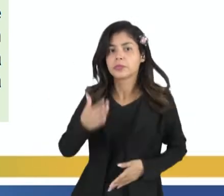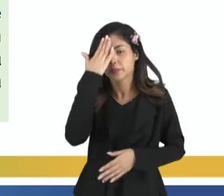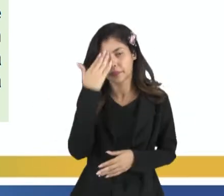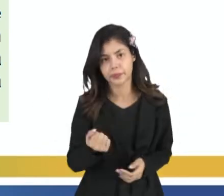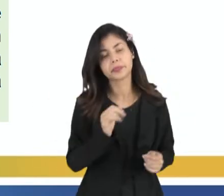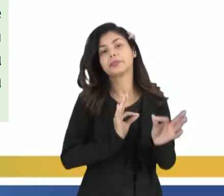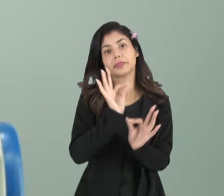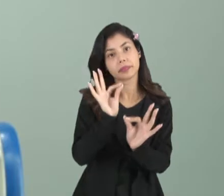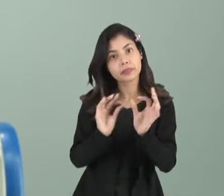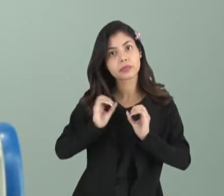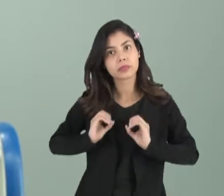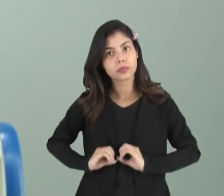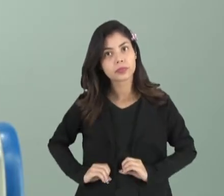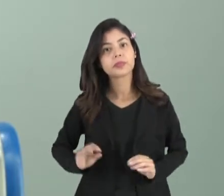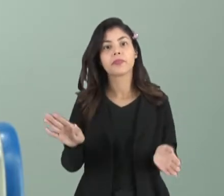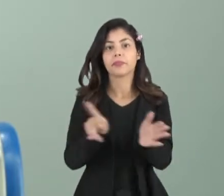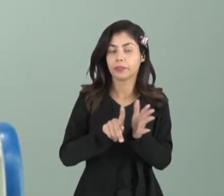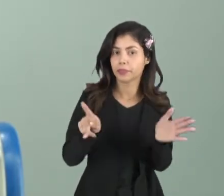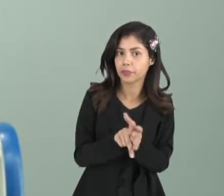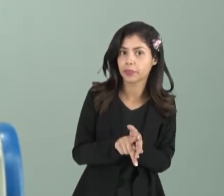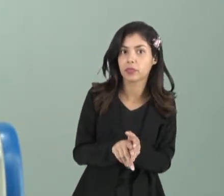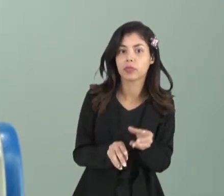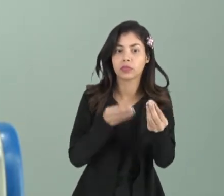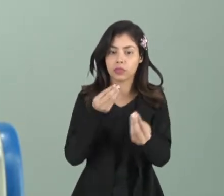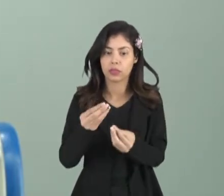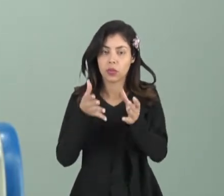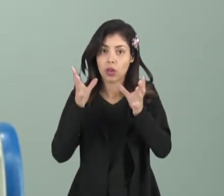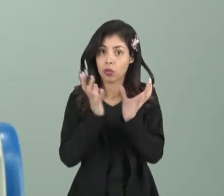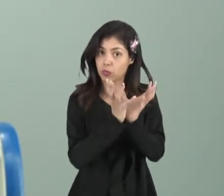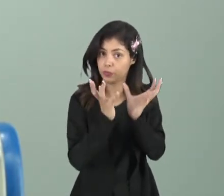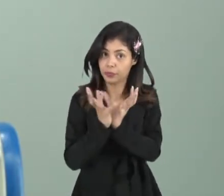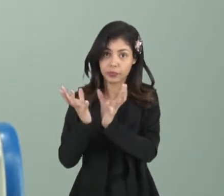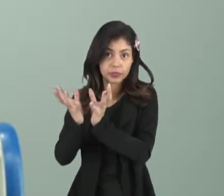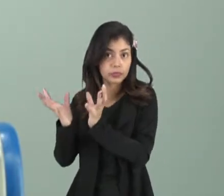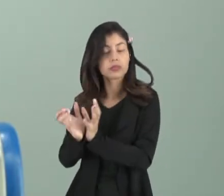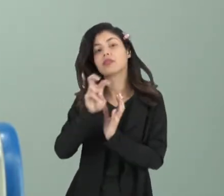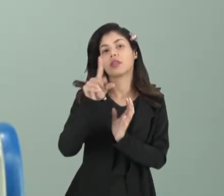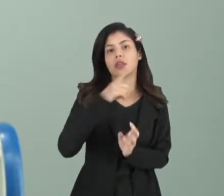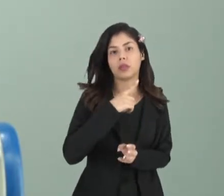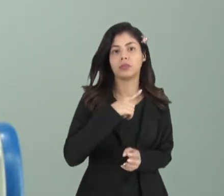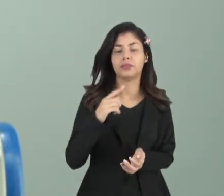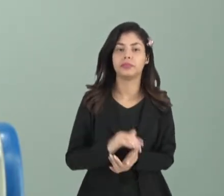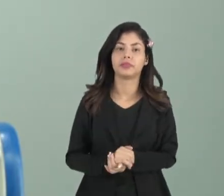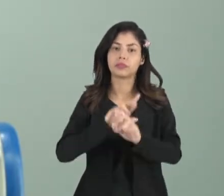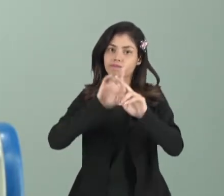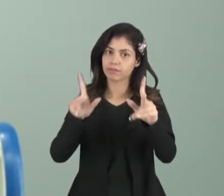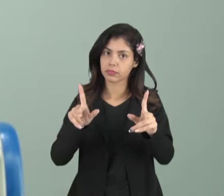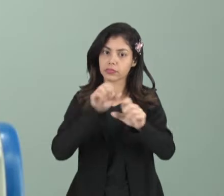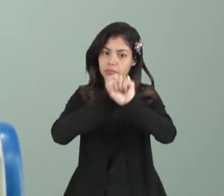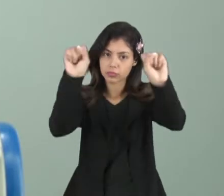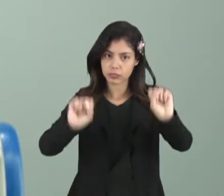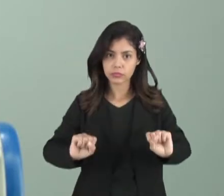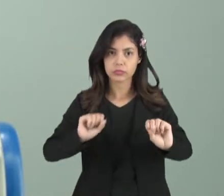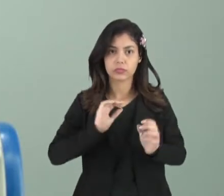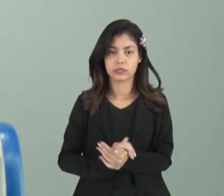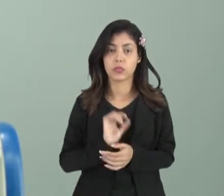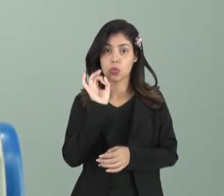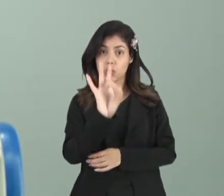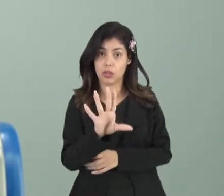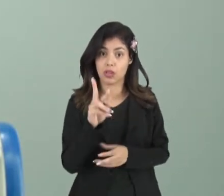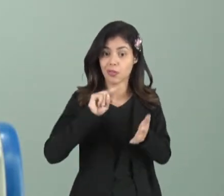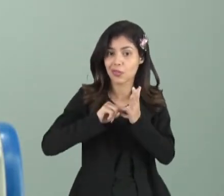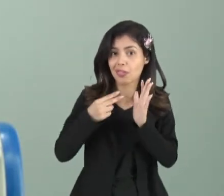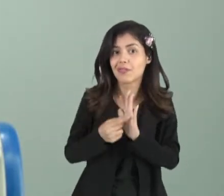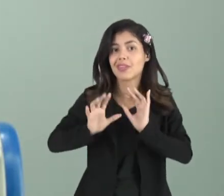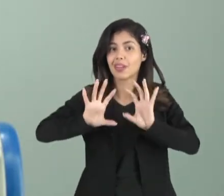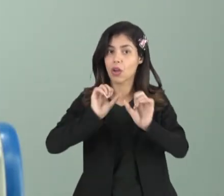que ele é formado por órgãos, e esses órgãos, conforme se agrupam, vão ter aí os nossos diferentes sistemas. Só que não